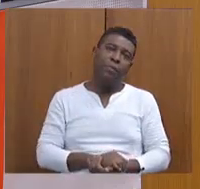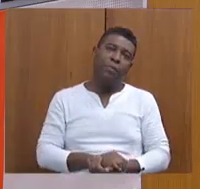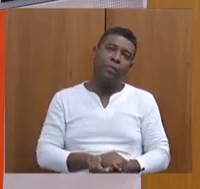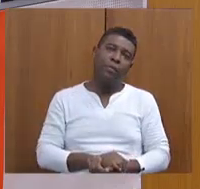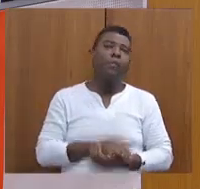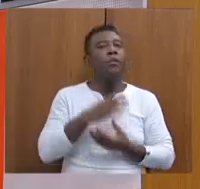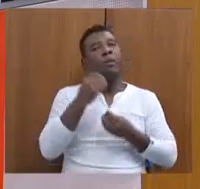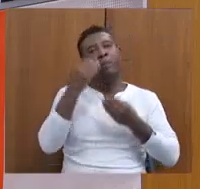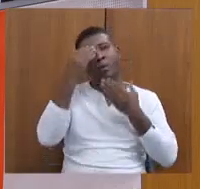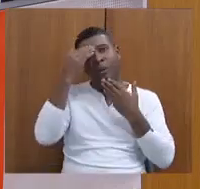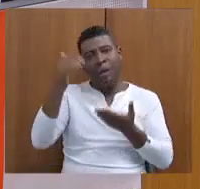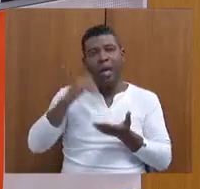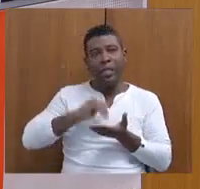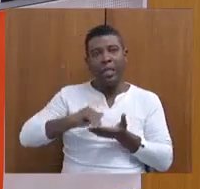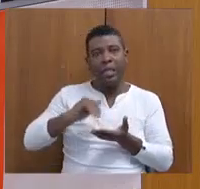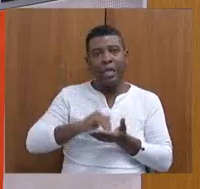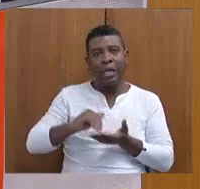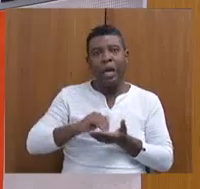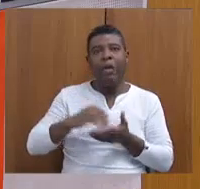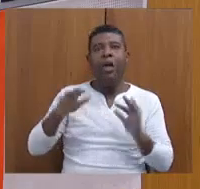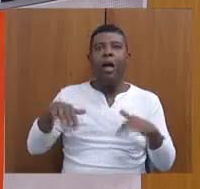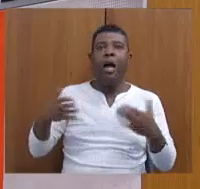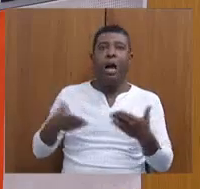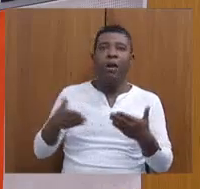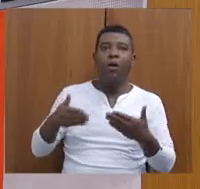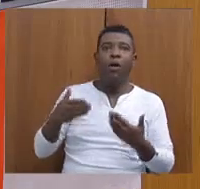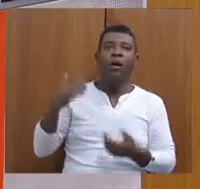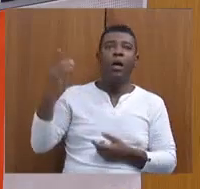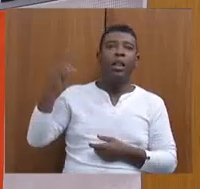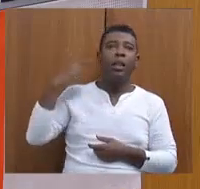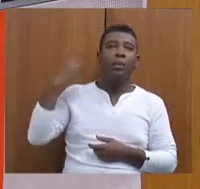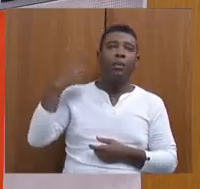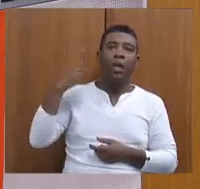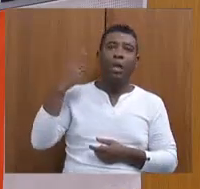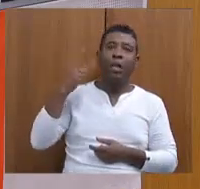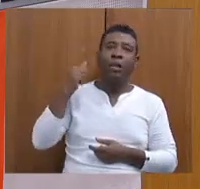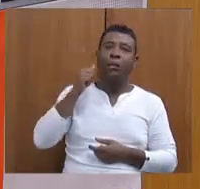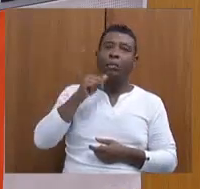Muito obrigado secretário não passar a palavra agora para deputada